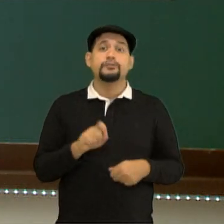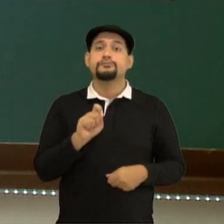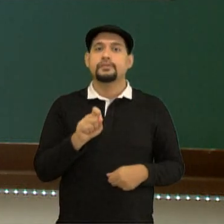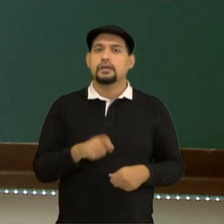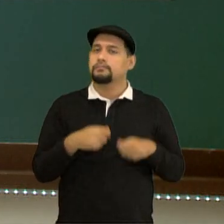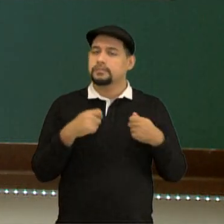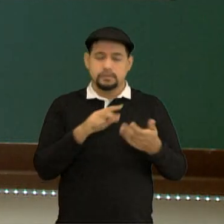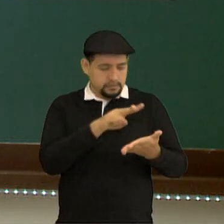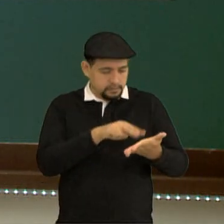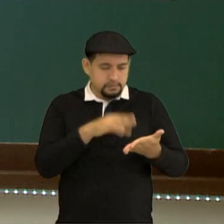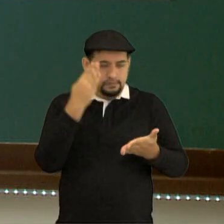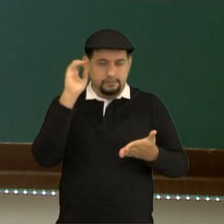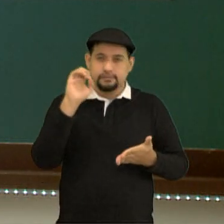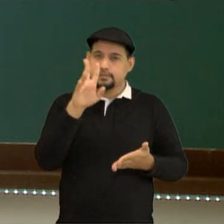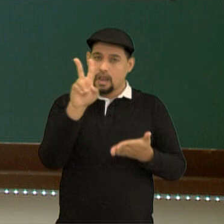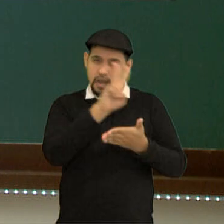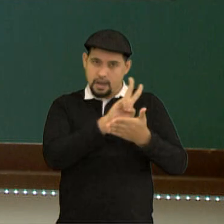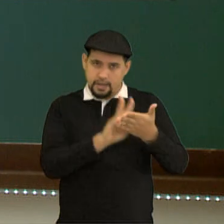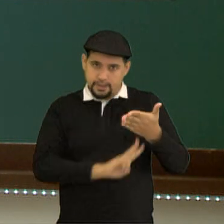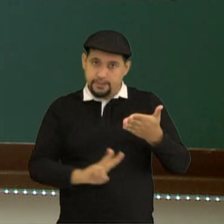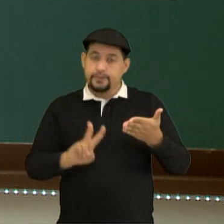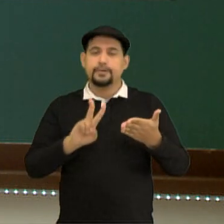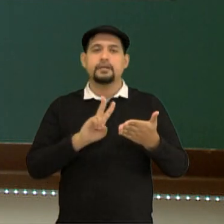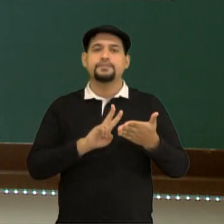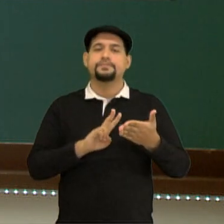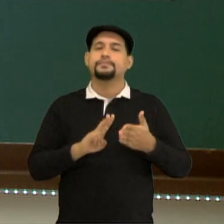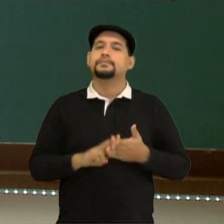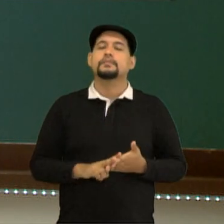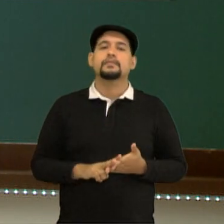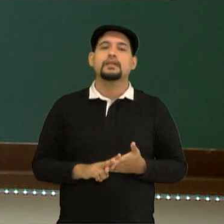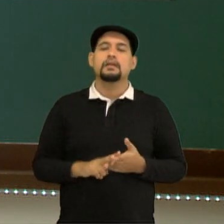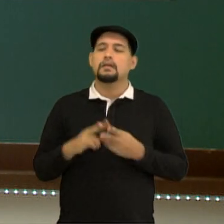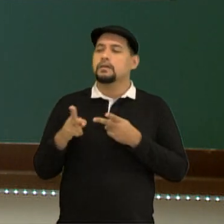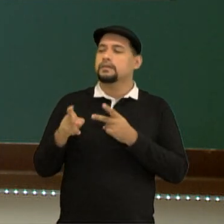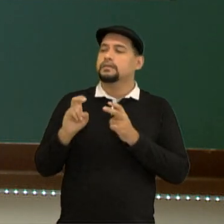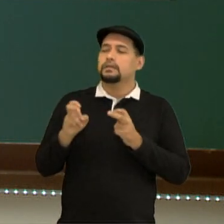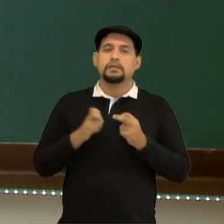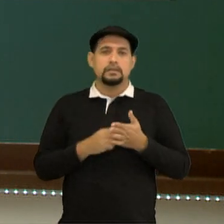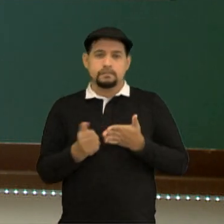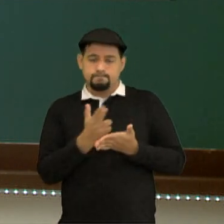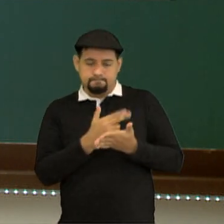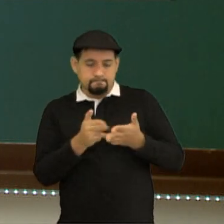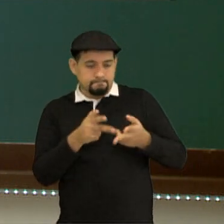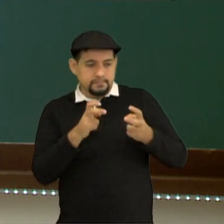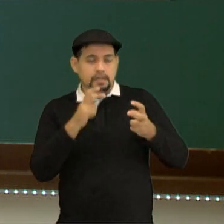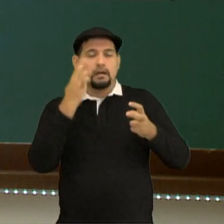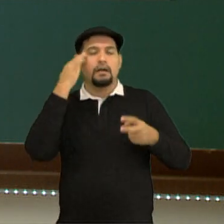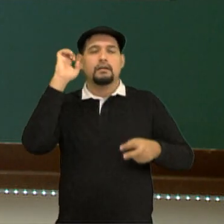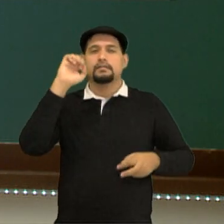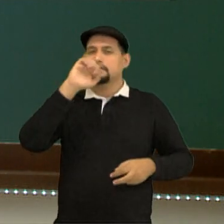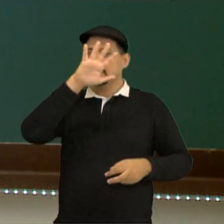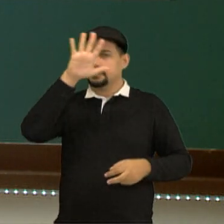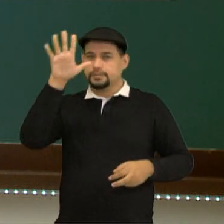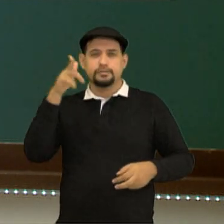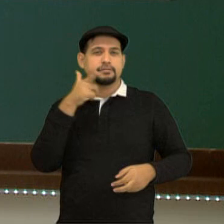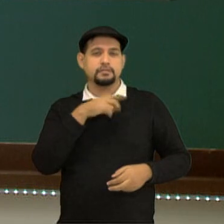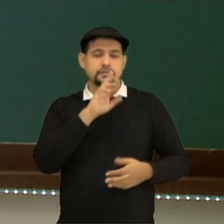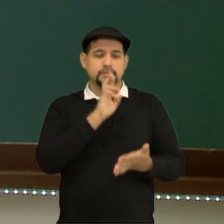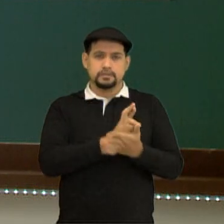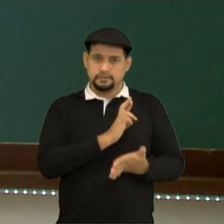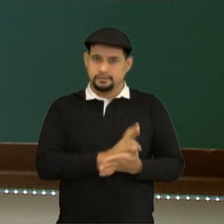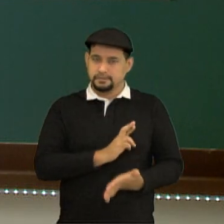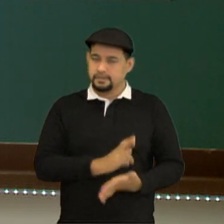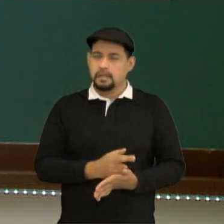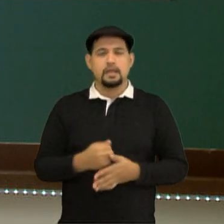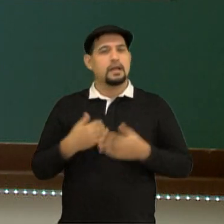de interpretação. Leitura do problema, ver o desenho e, a partir daí, a gente consegue resolver. Então,